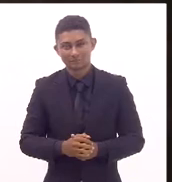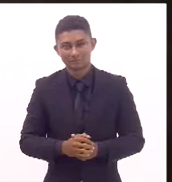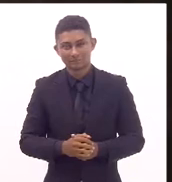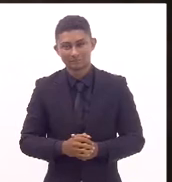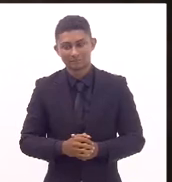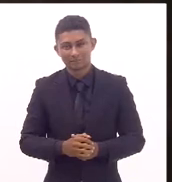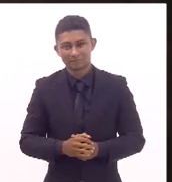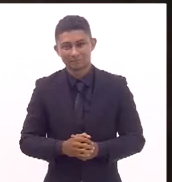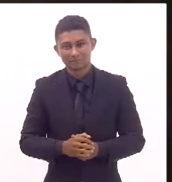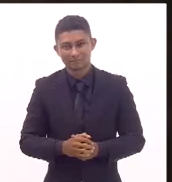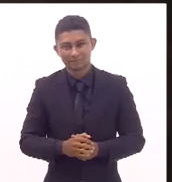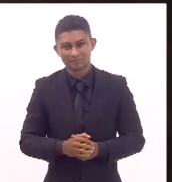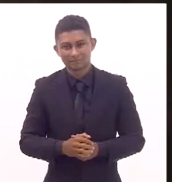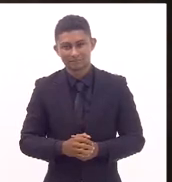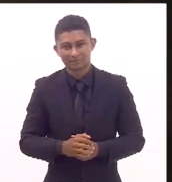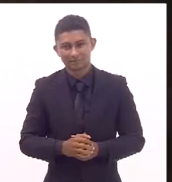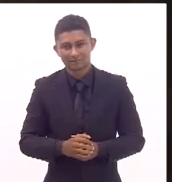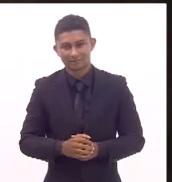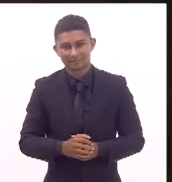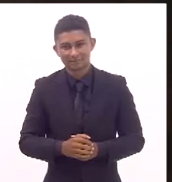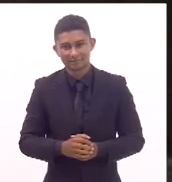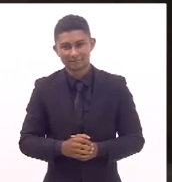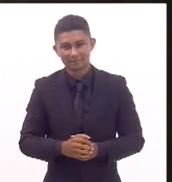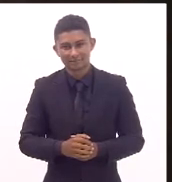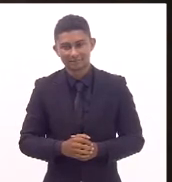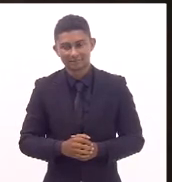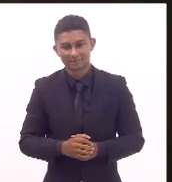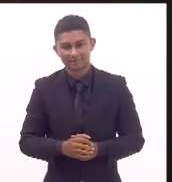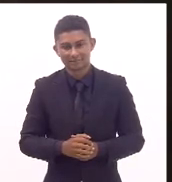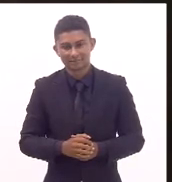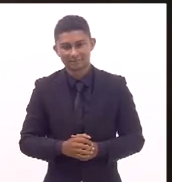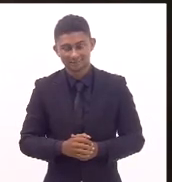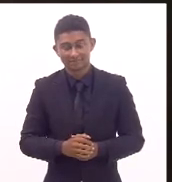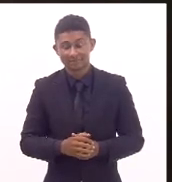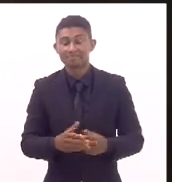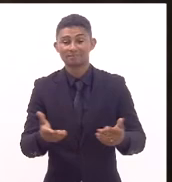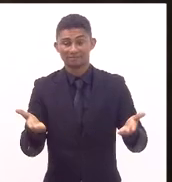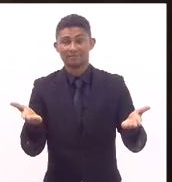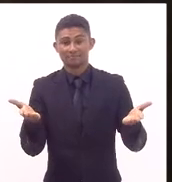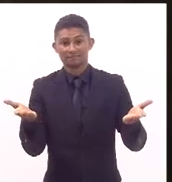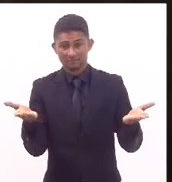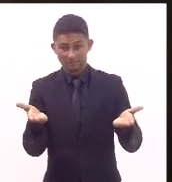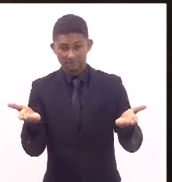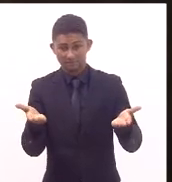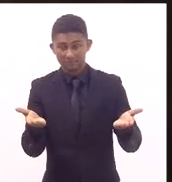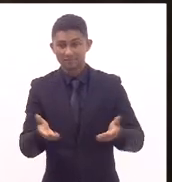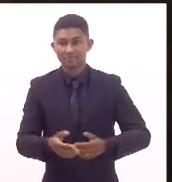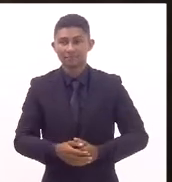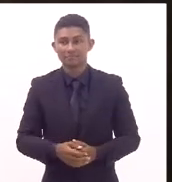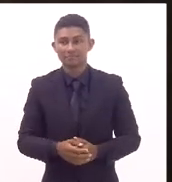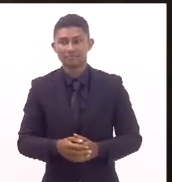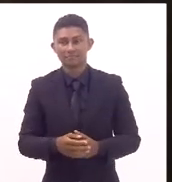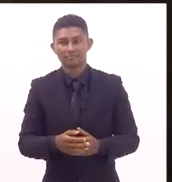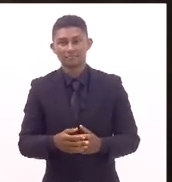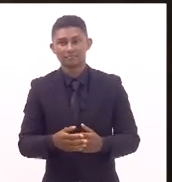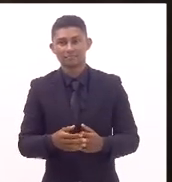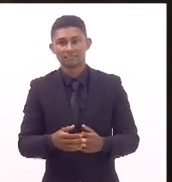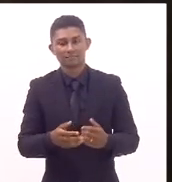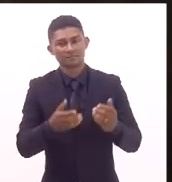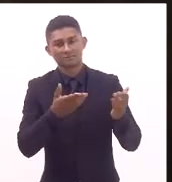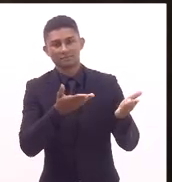eu abrir E aí e eu queria me convidar